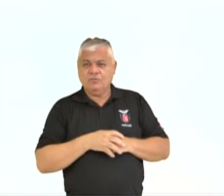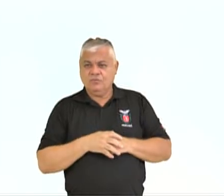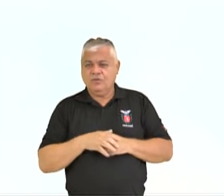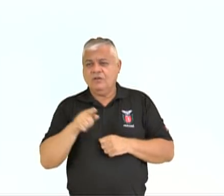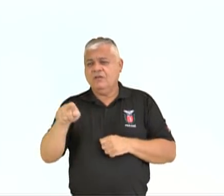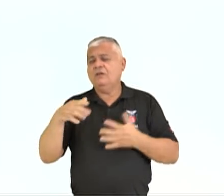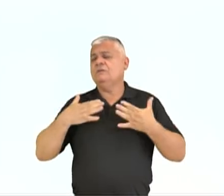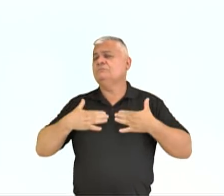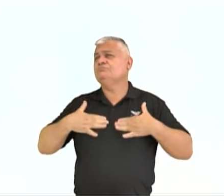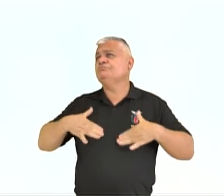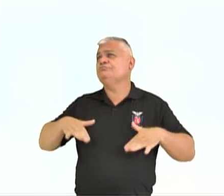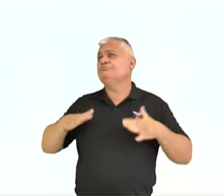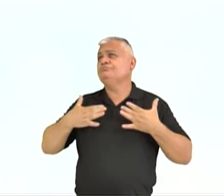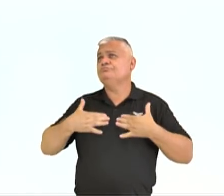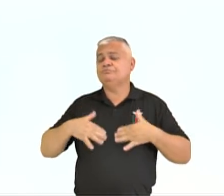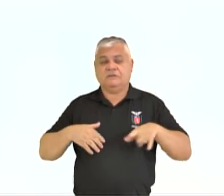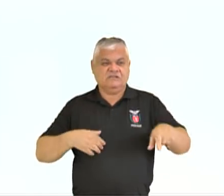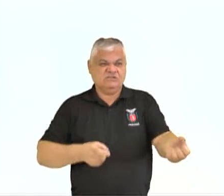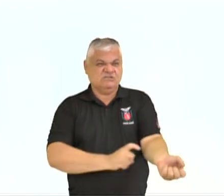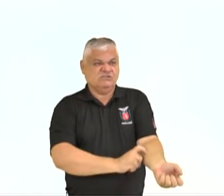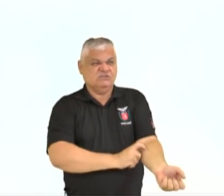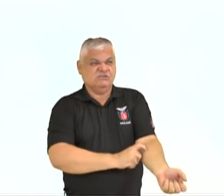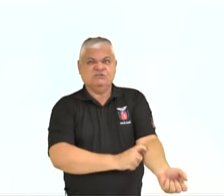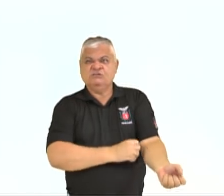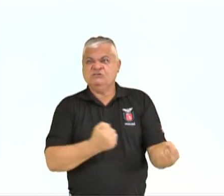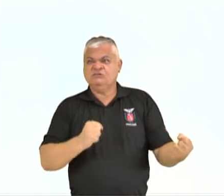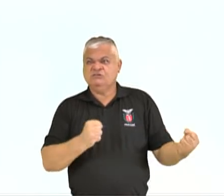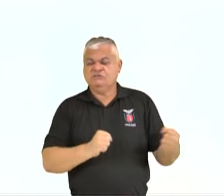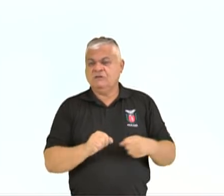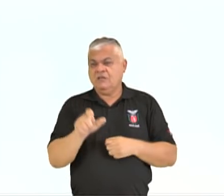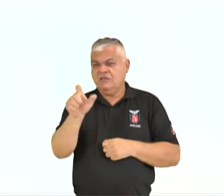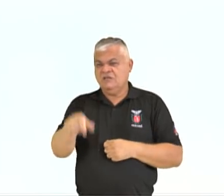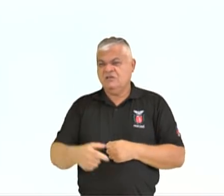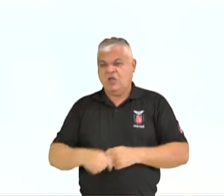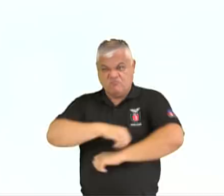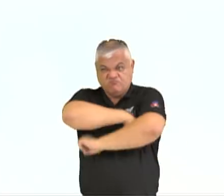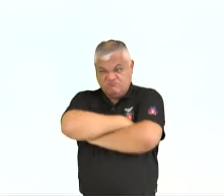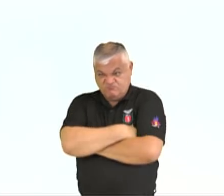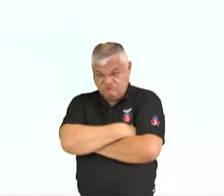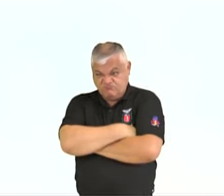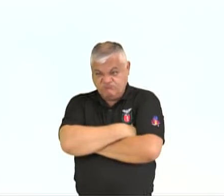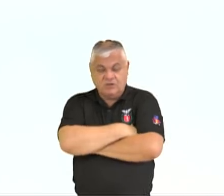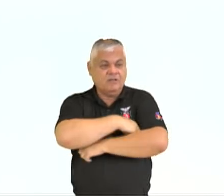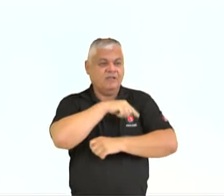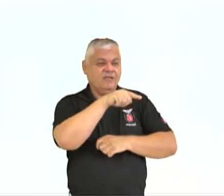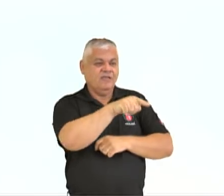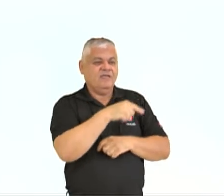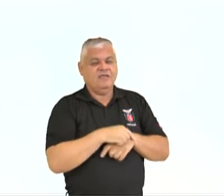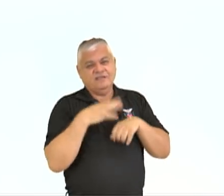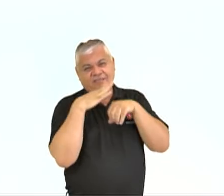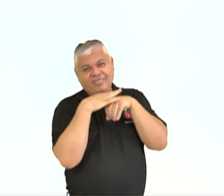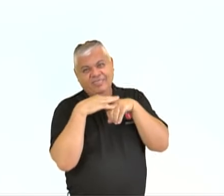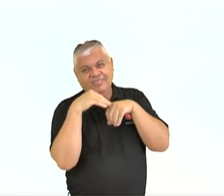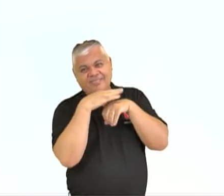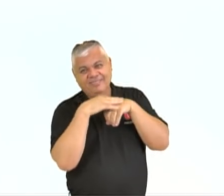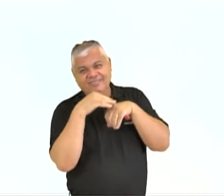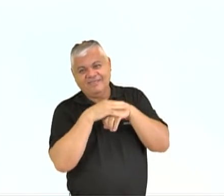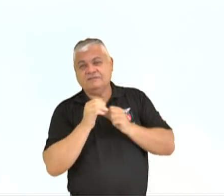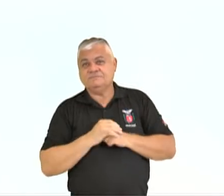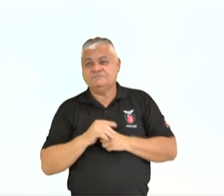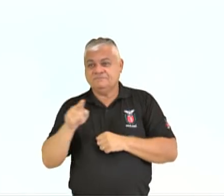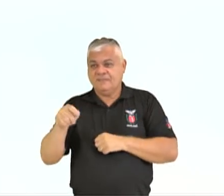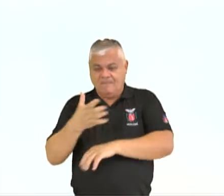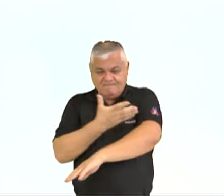é tranquilo, outro é nervoso. Um é birrento, outro dengoso. De